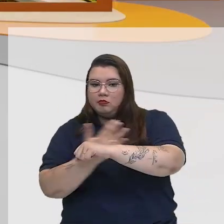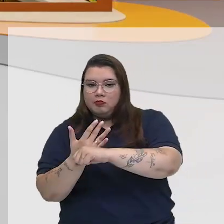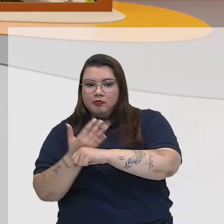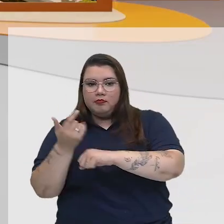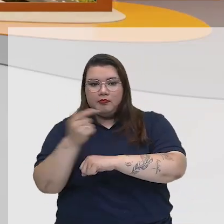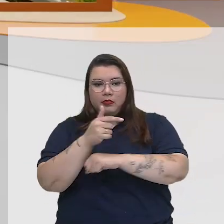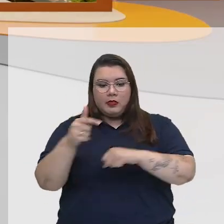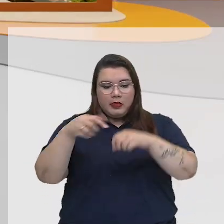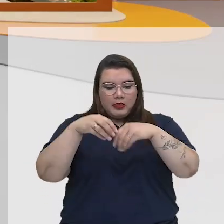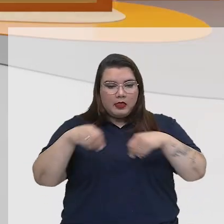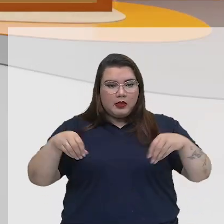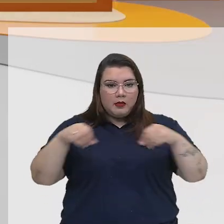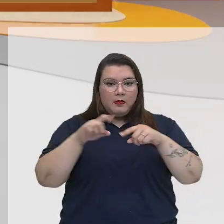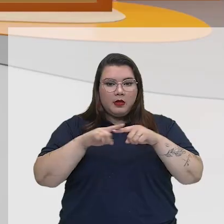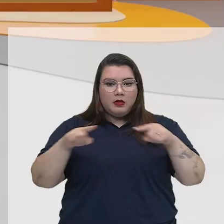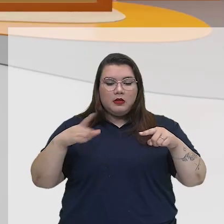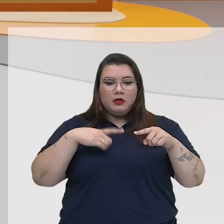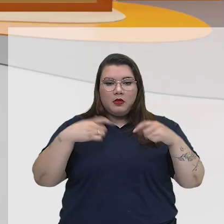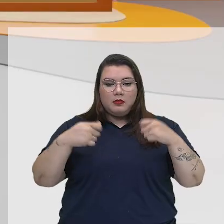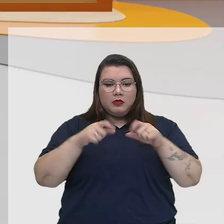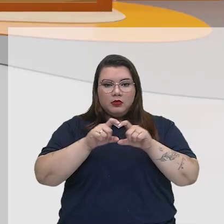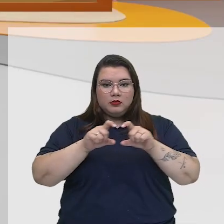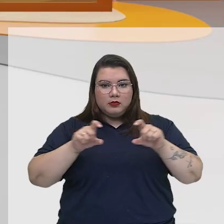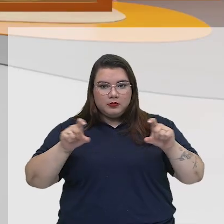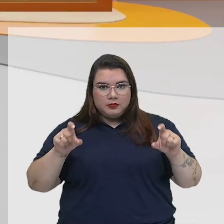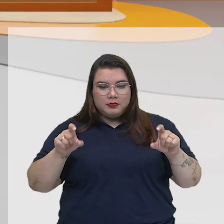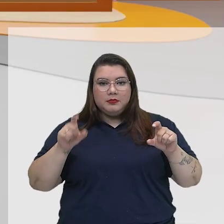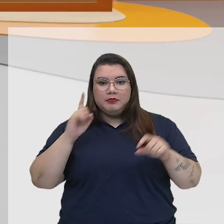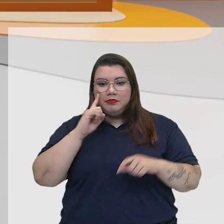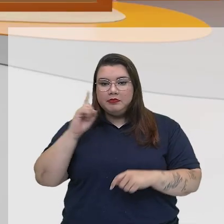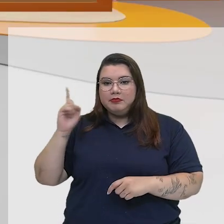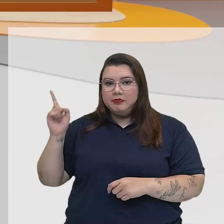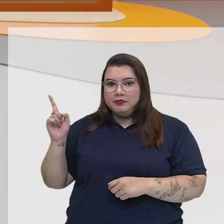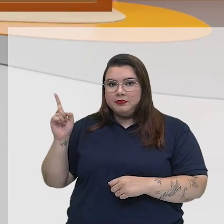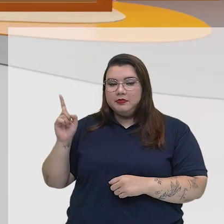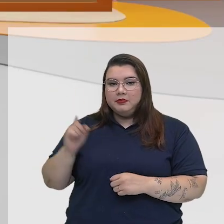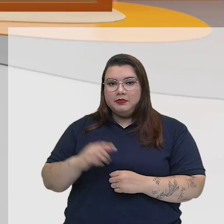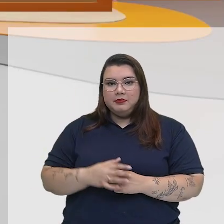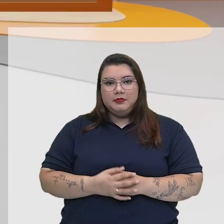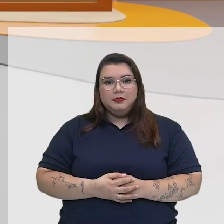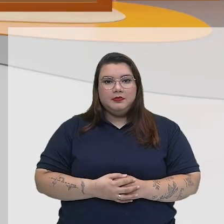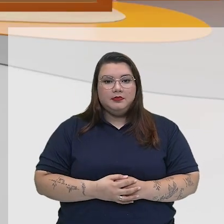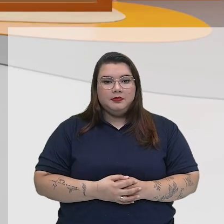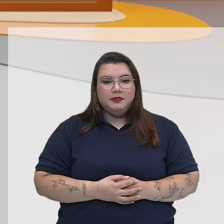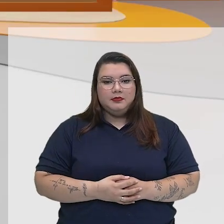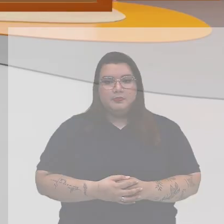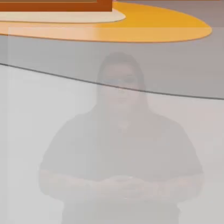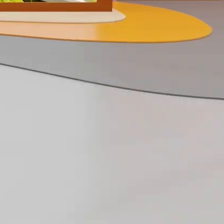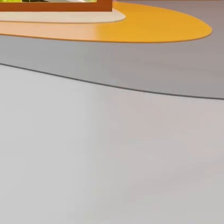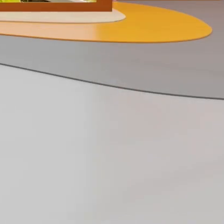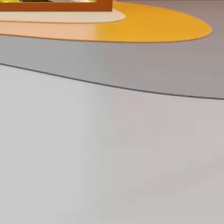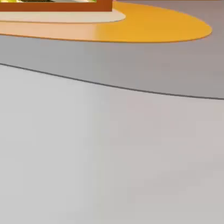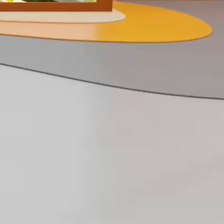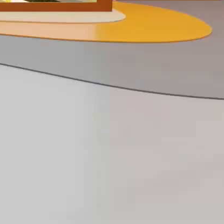está muito debaixo, mas ela fica em uma área que são áreas que não precisa, né, de solo. Mas também teremos